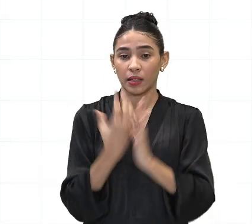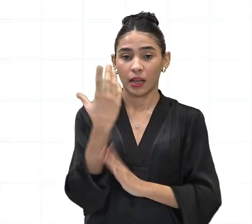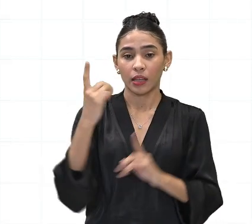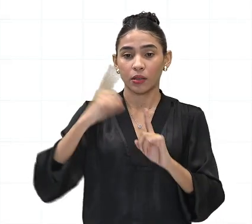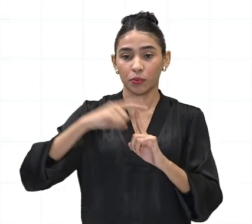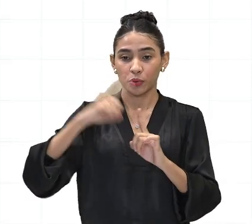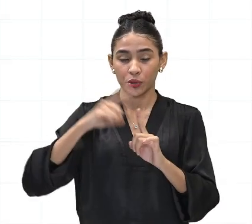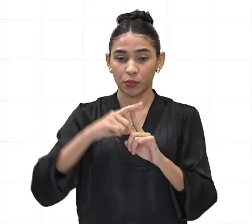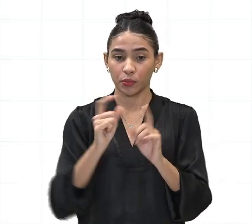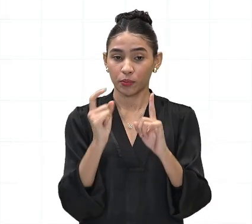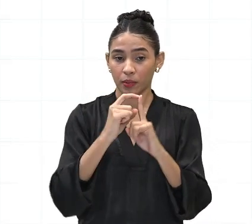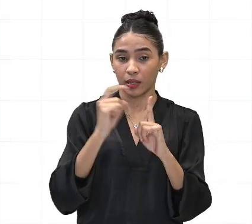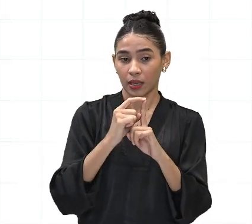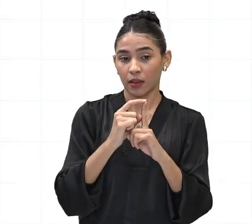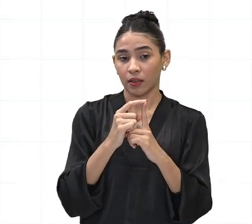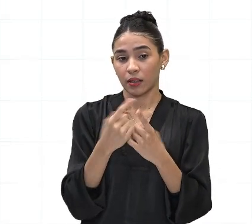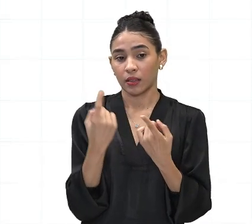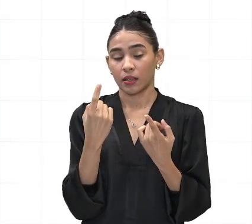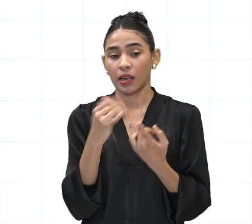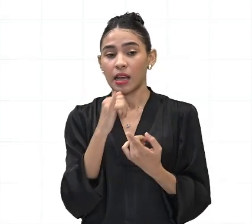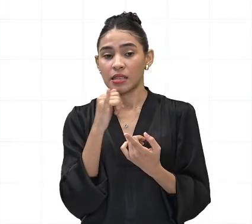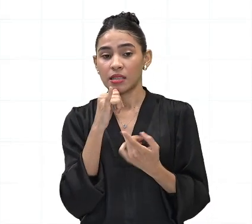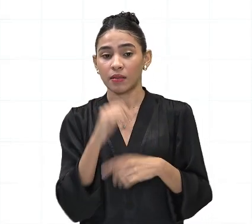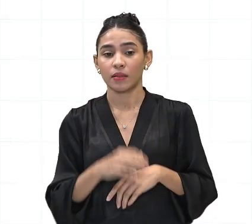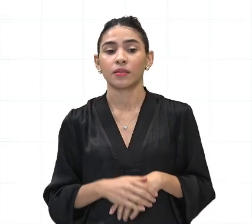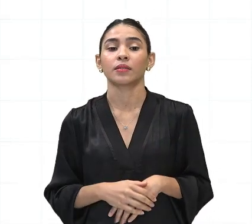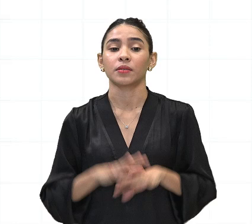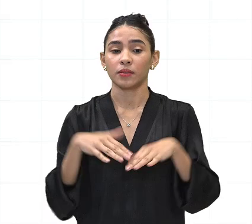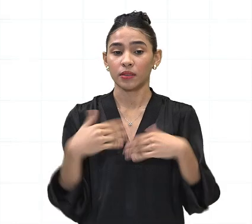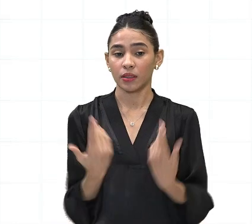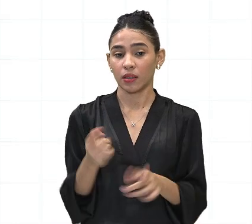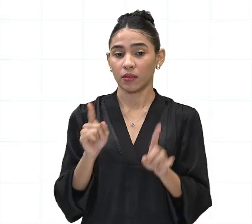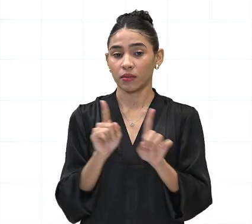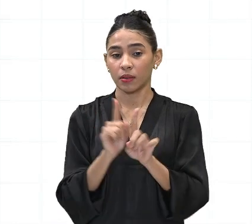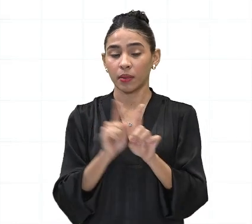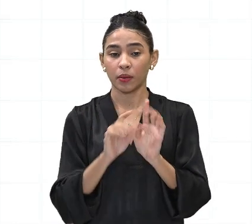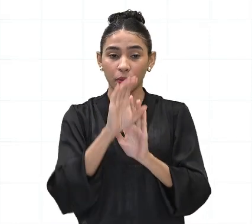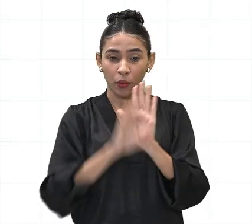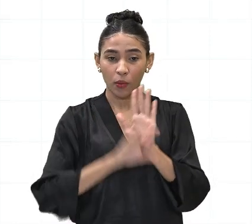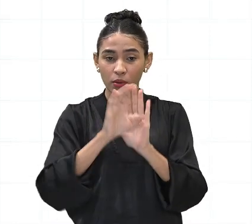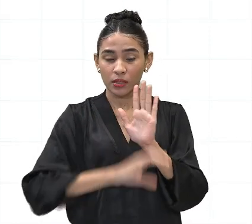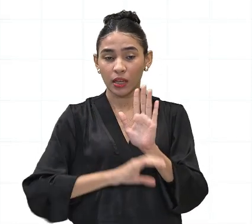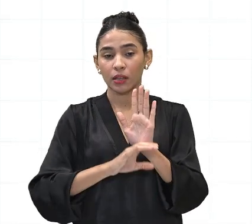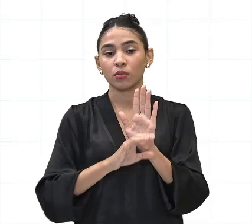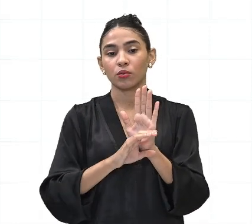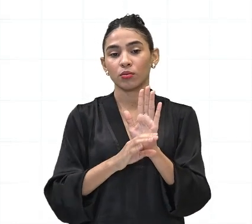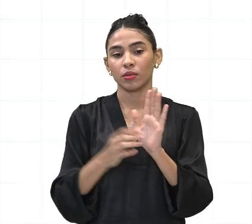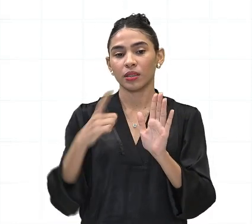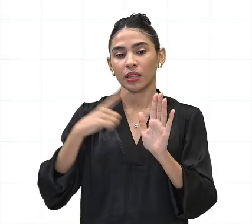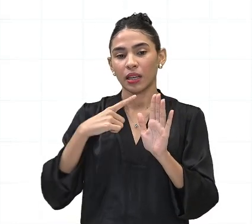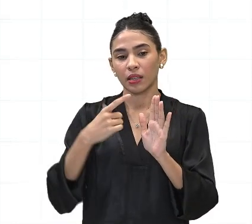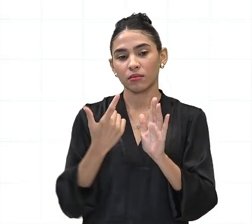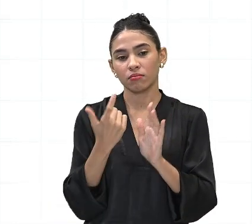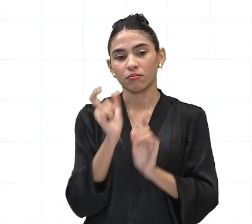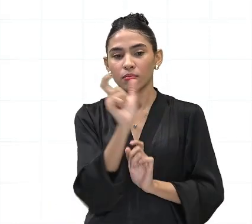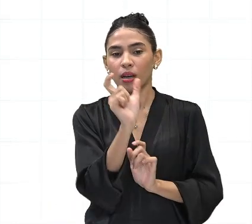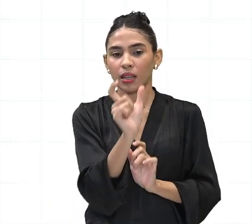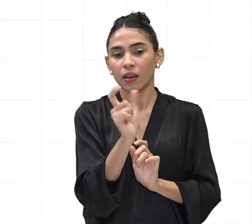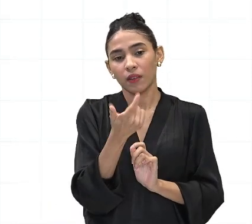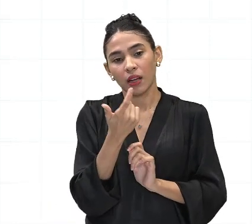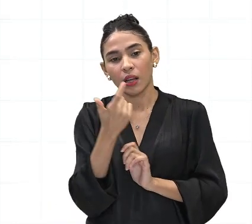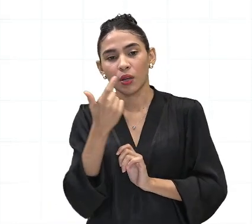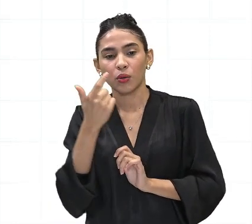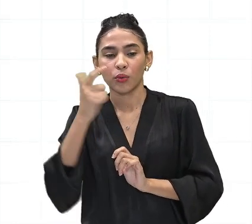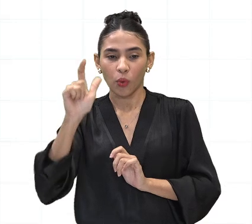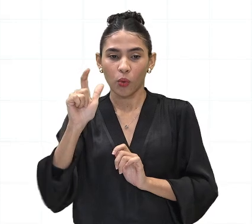modalidade com esse termo por quem criou e, por conta disso, esse conceito ganha uma palavra que não tem tradução em outra língua.